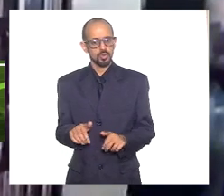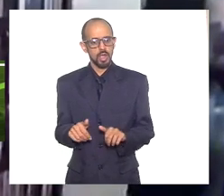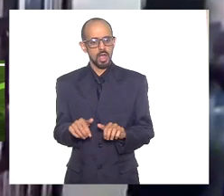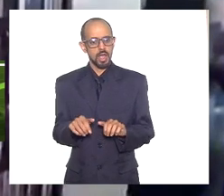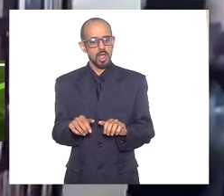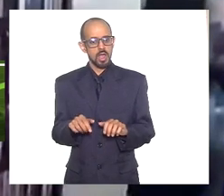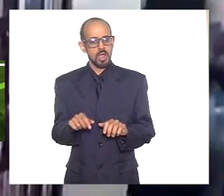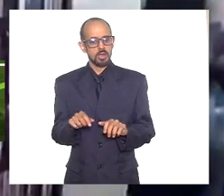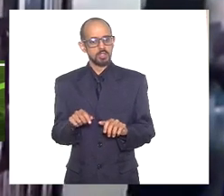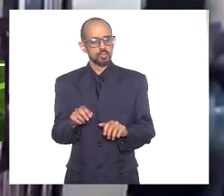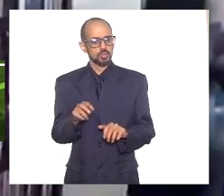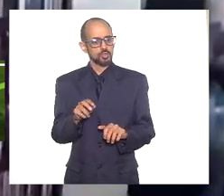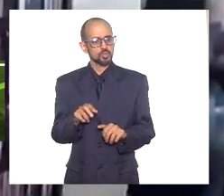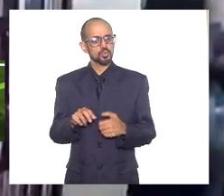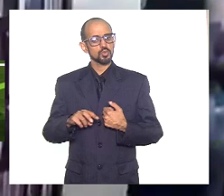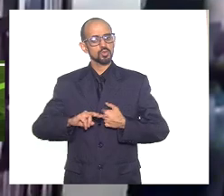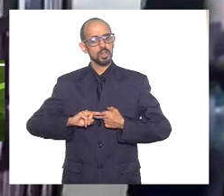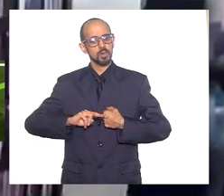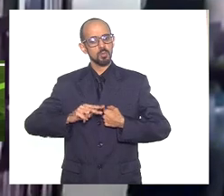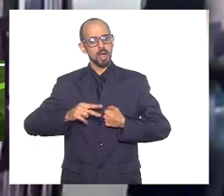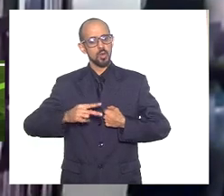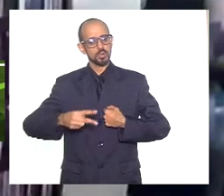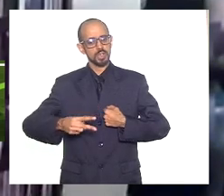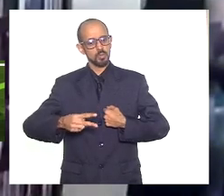está refletindo lá